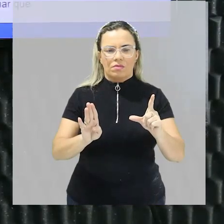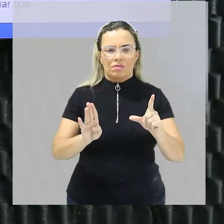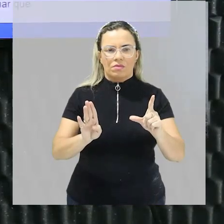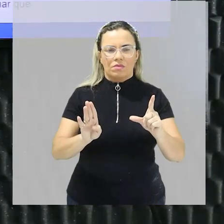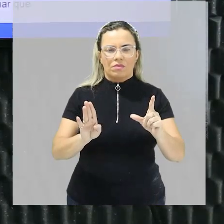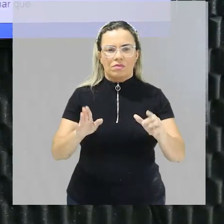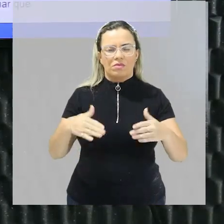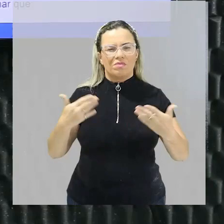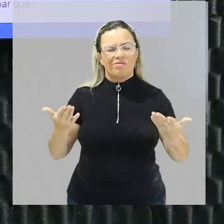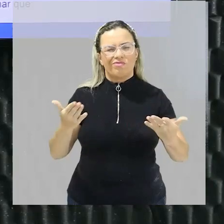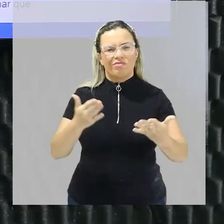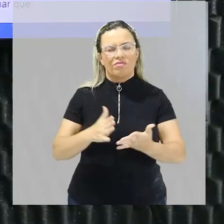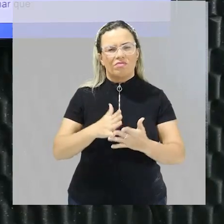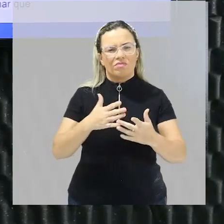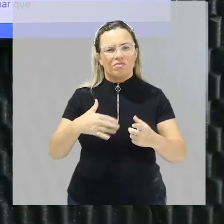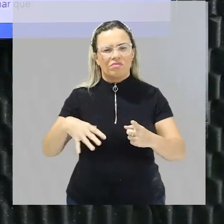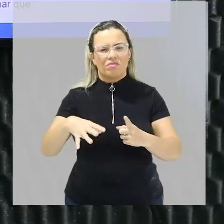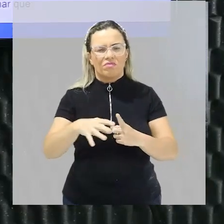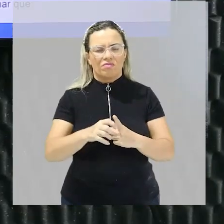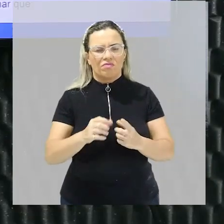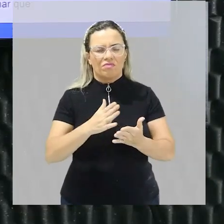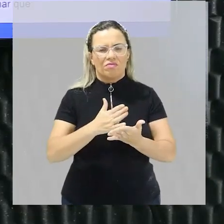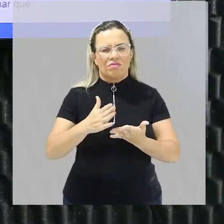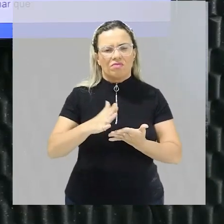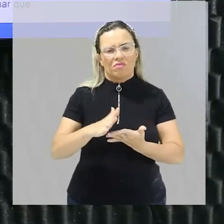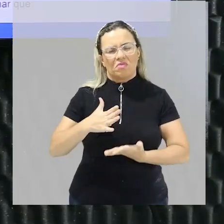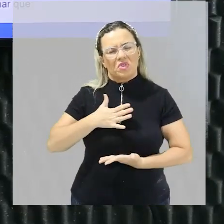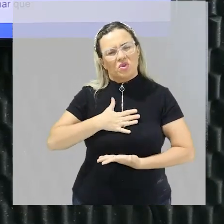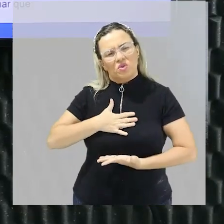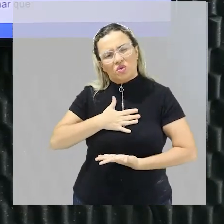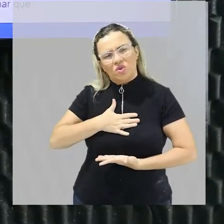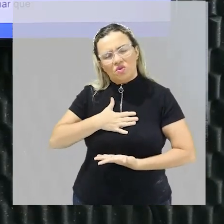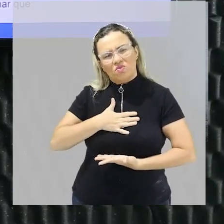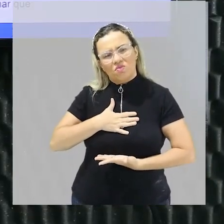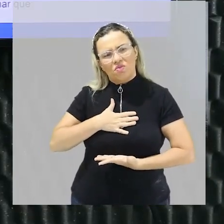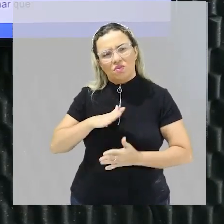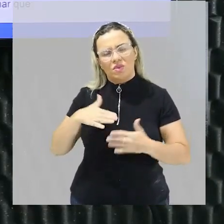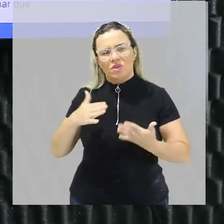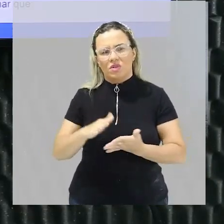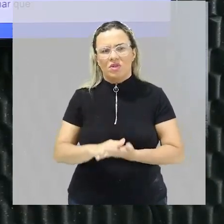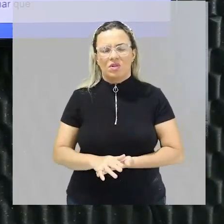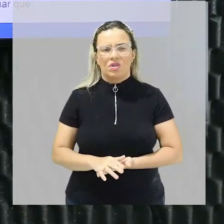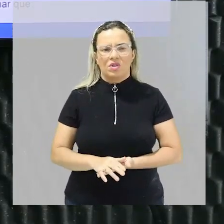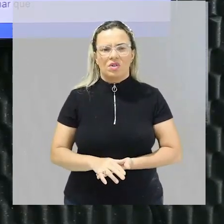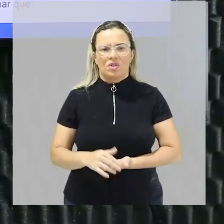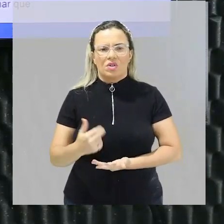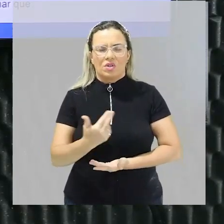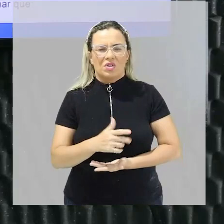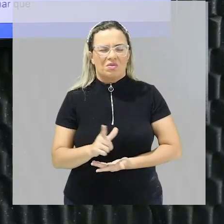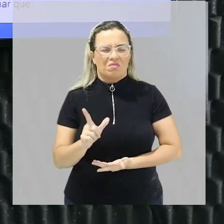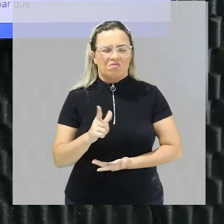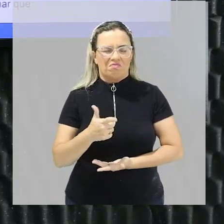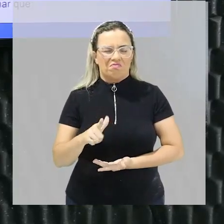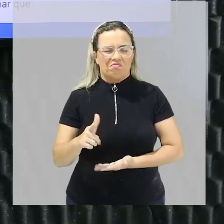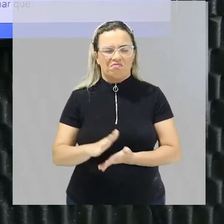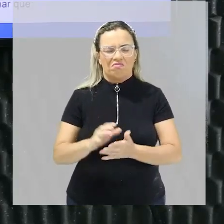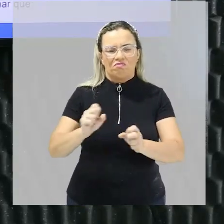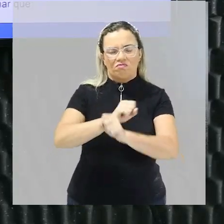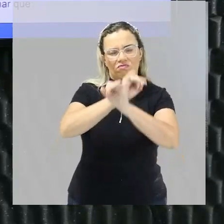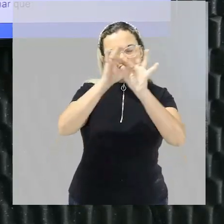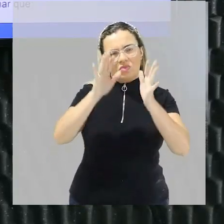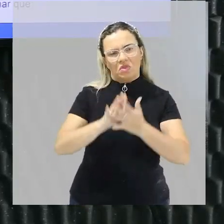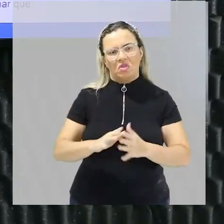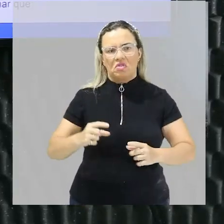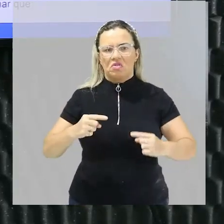Socialidade, socialização, sociabilidade, a partir do juízo de gosto, nós não temos essa ideia clara aqui, sim a discussão